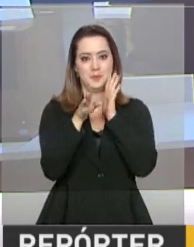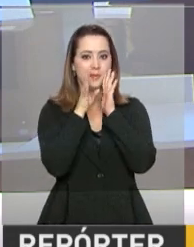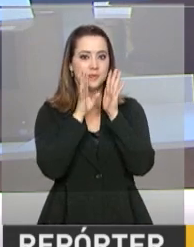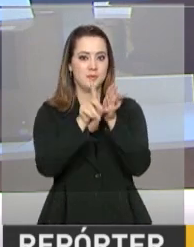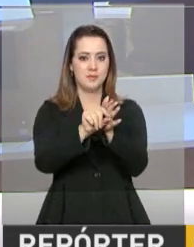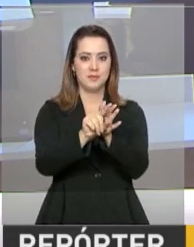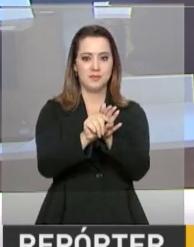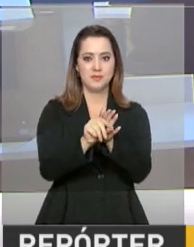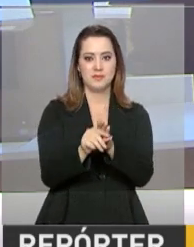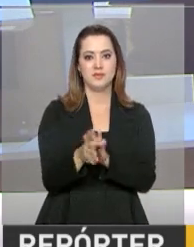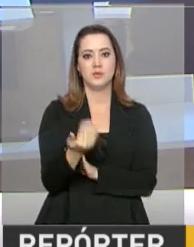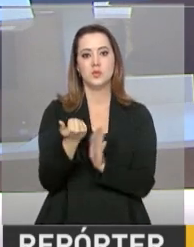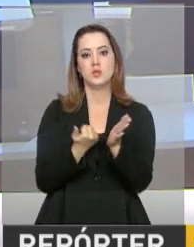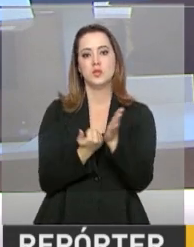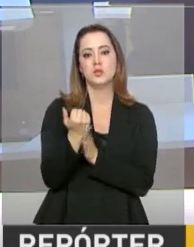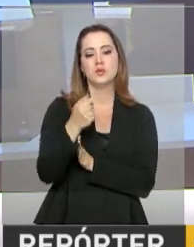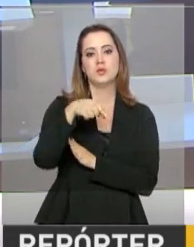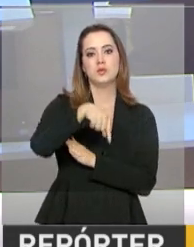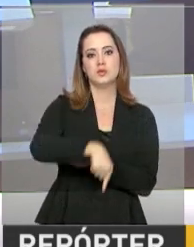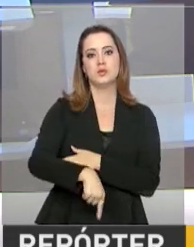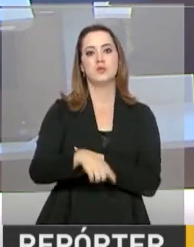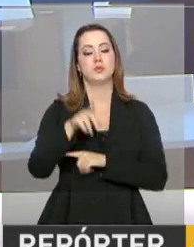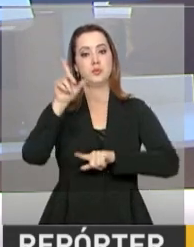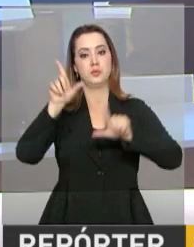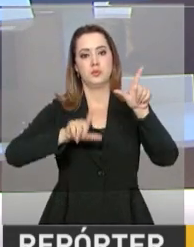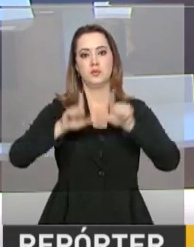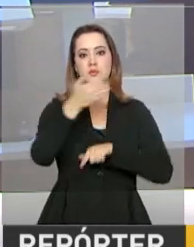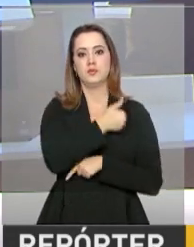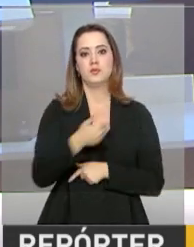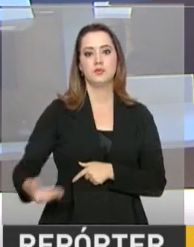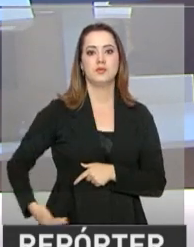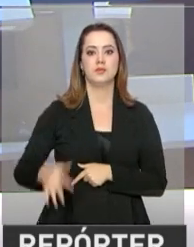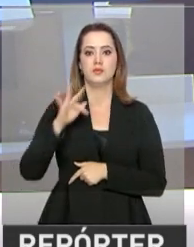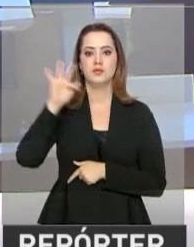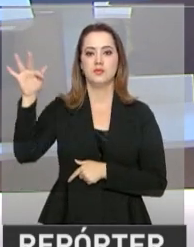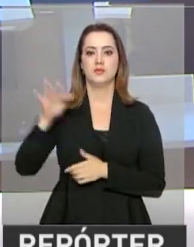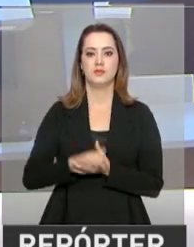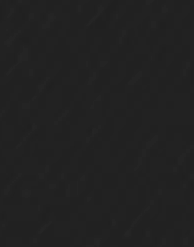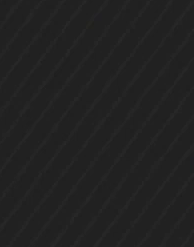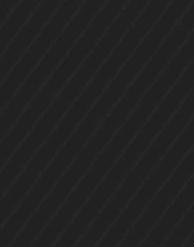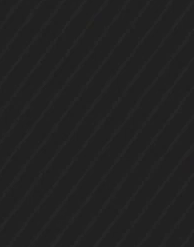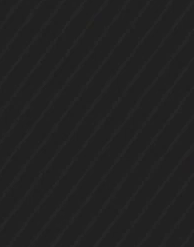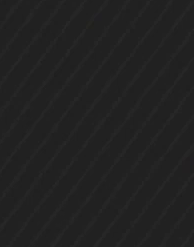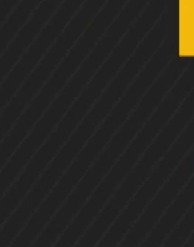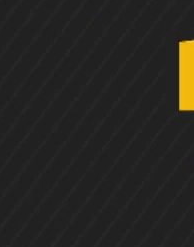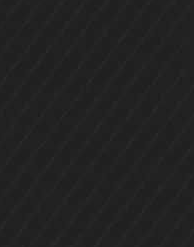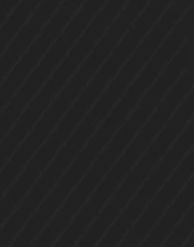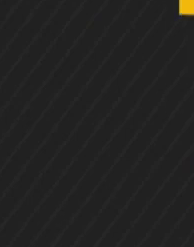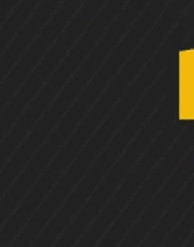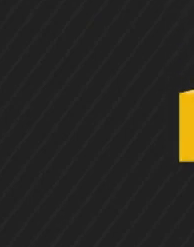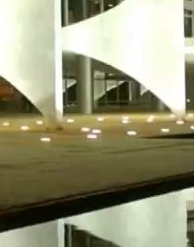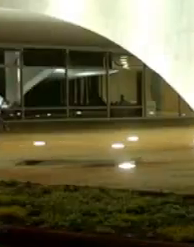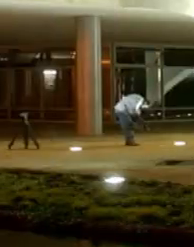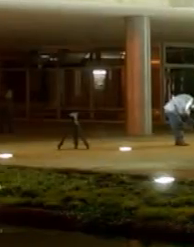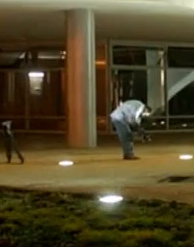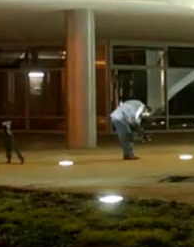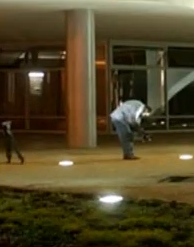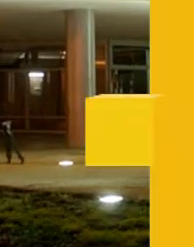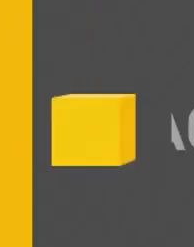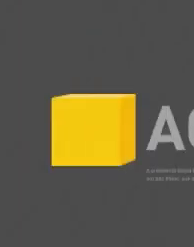as novidades em nossas redes sociais. Continue com a gente aqui na NBR, a TV do Governo Federal. Música